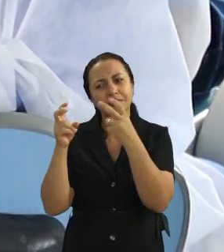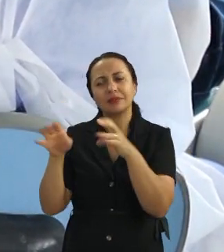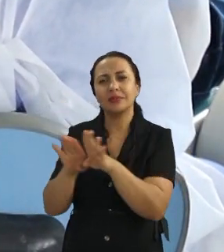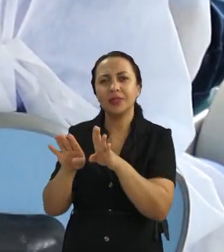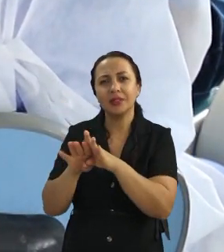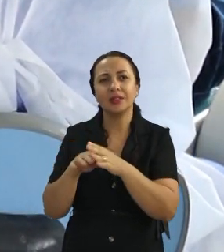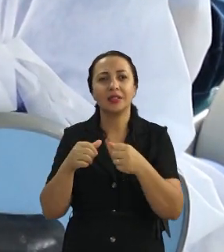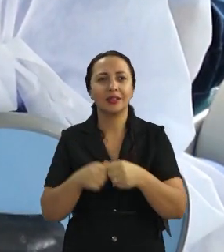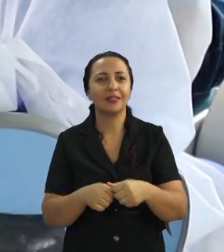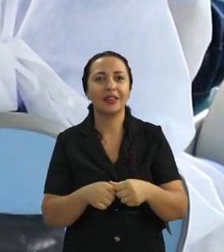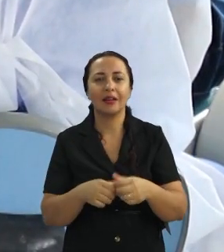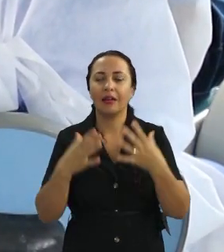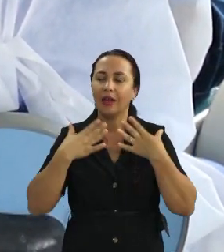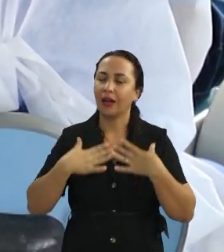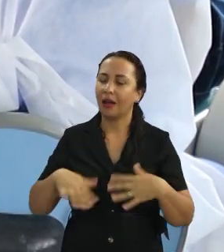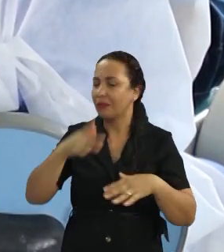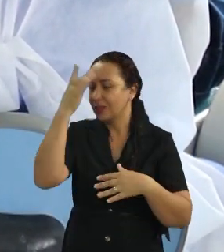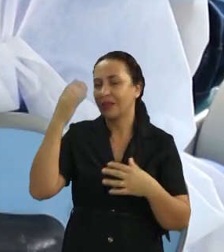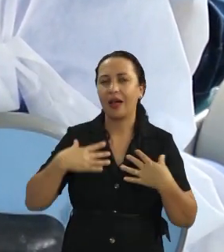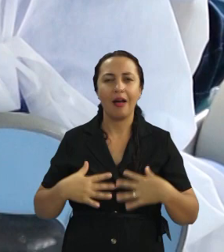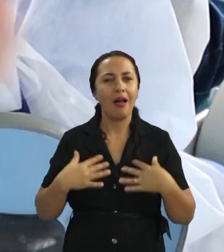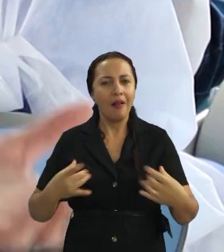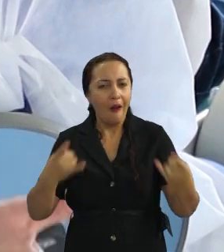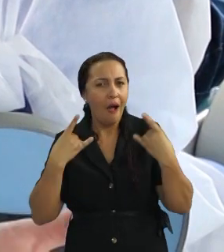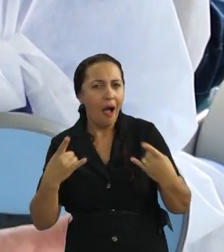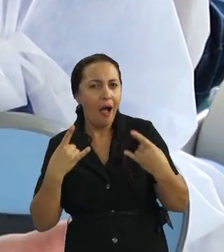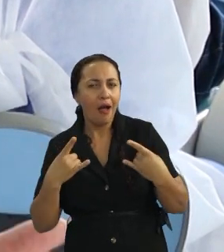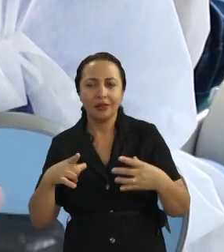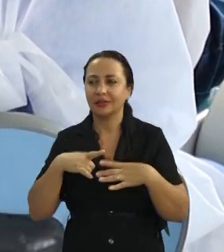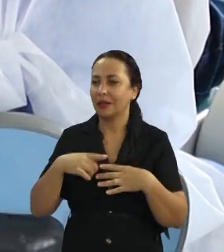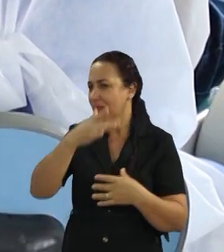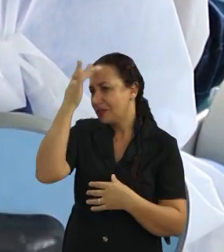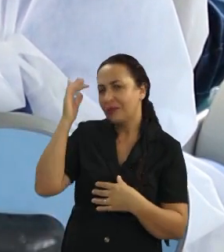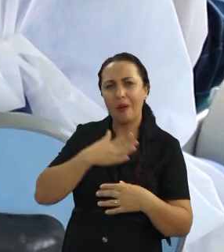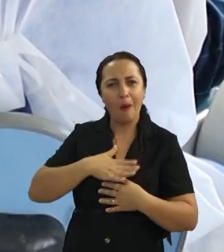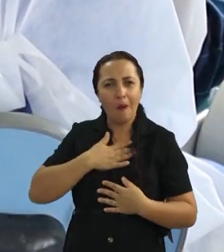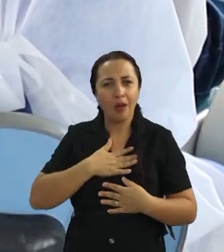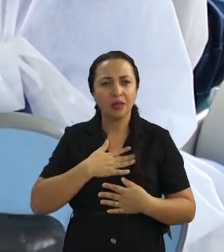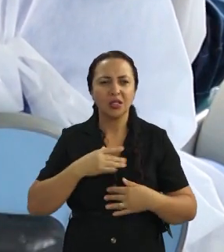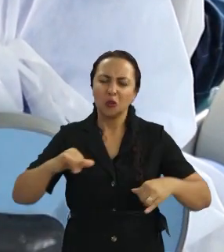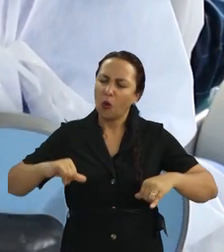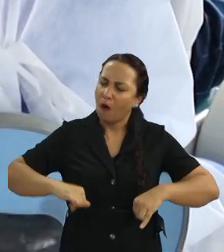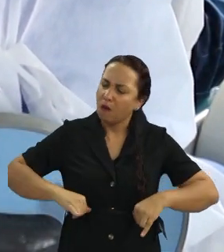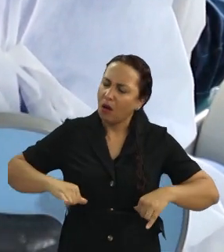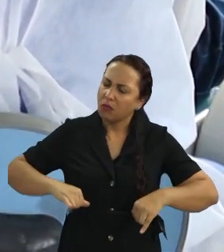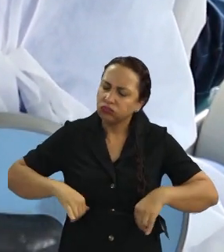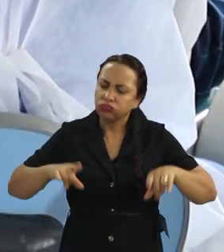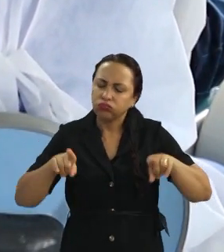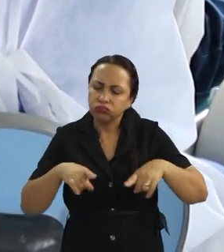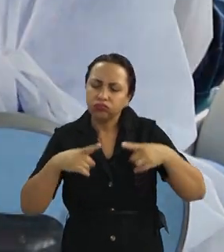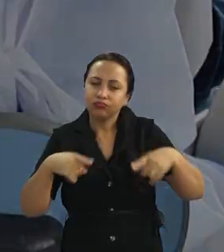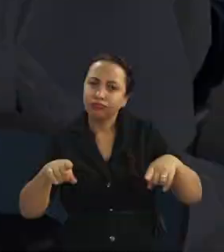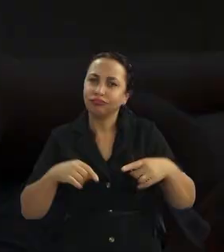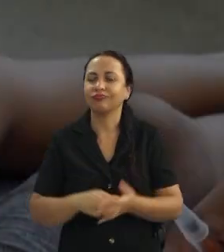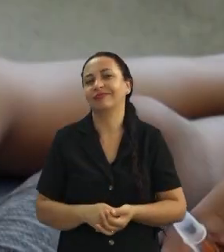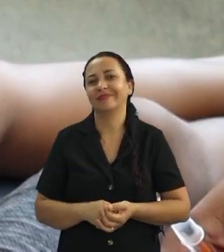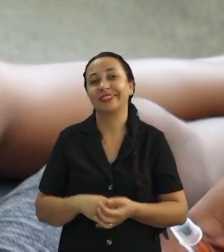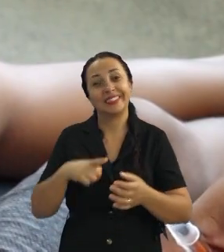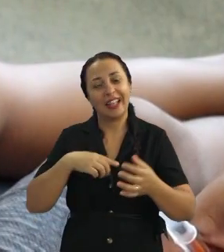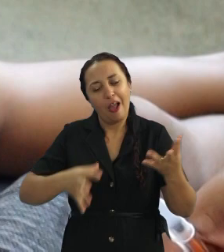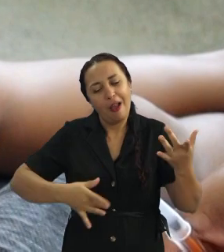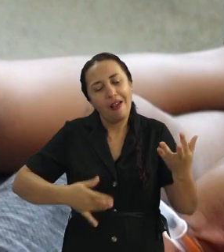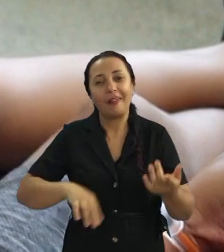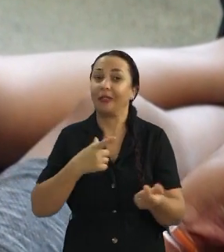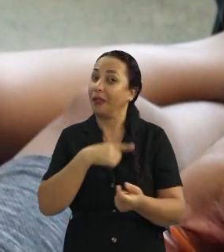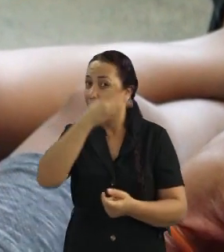tenho pacientes que ficam calmos com rock and roll, tem gente que gosta de sofrência. Então nós damos a opção de a criança escolher a